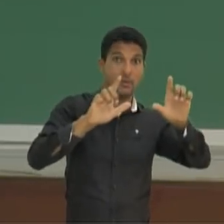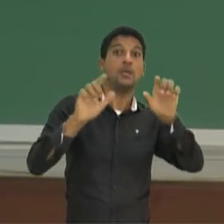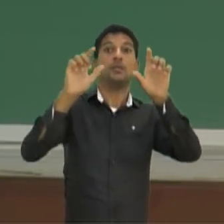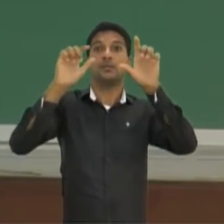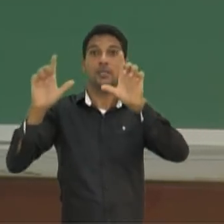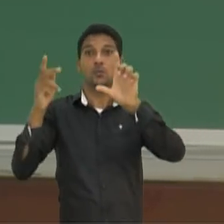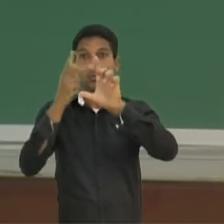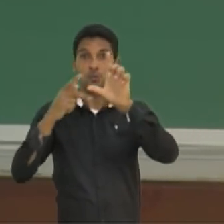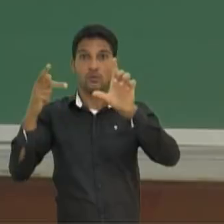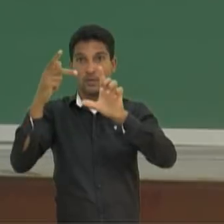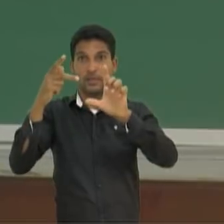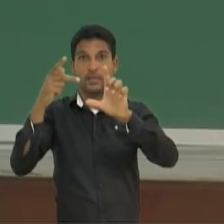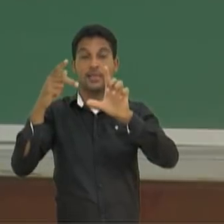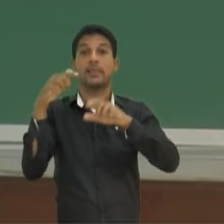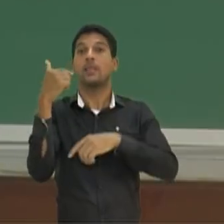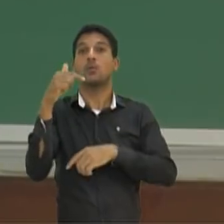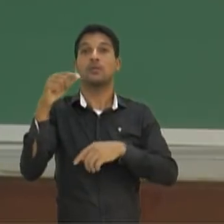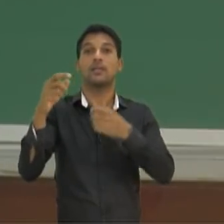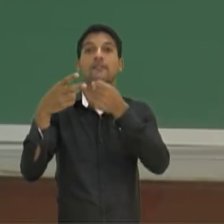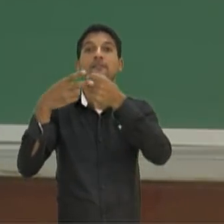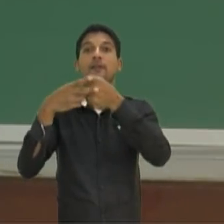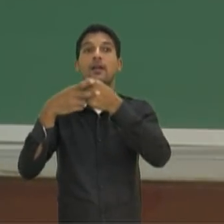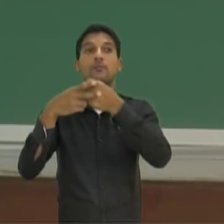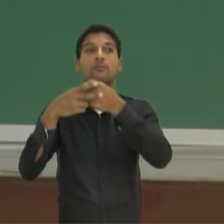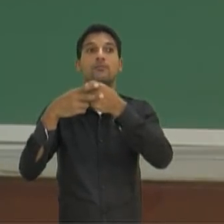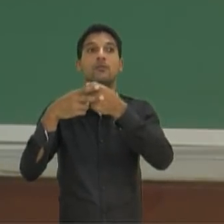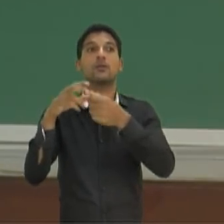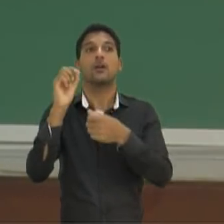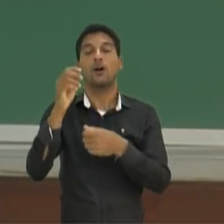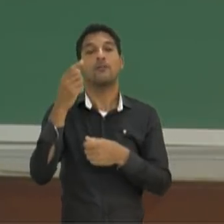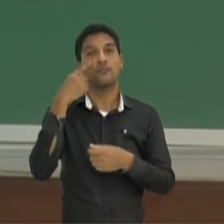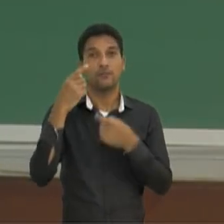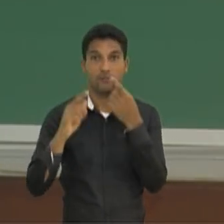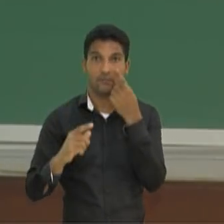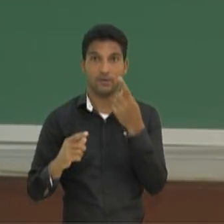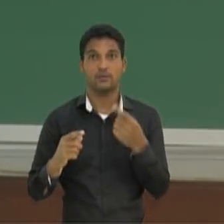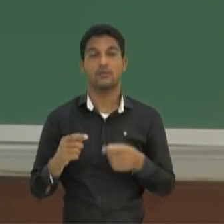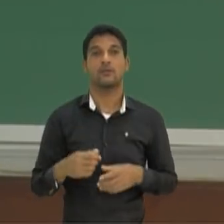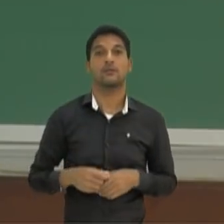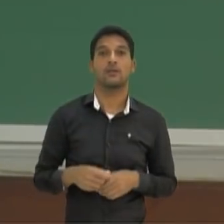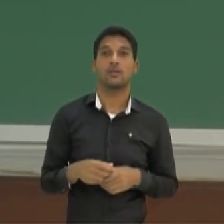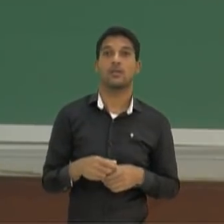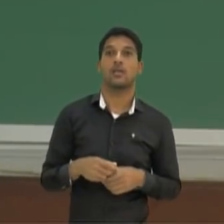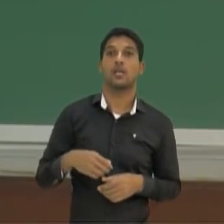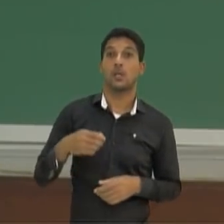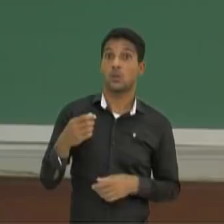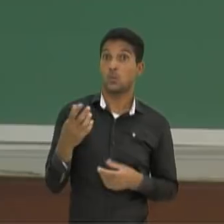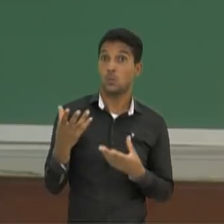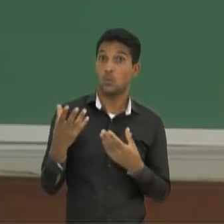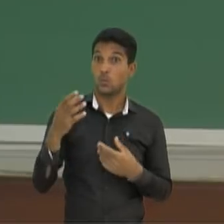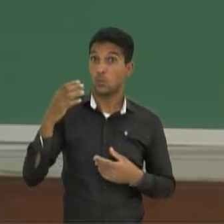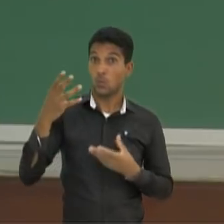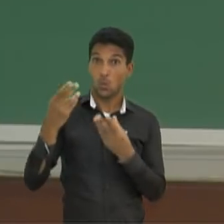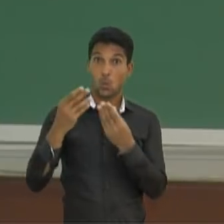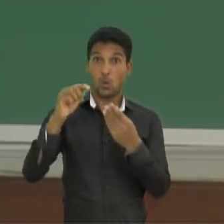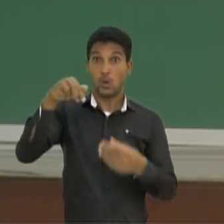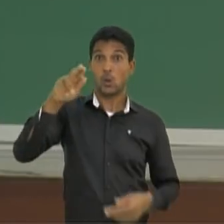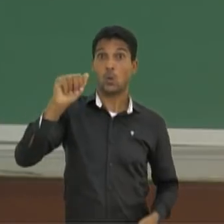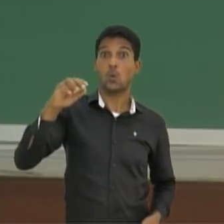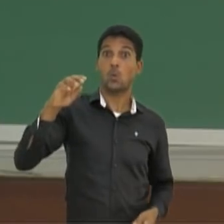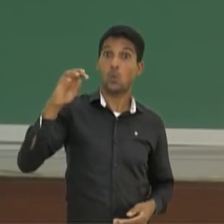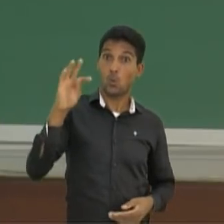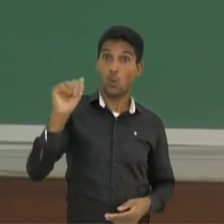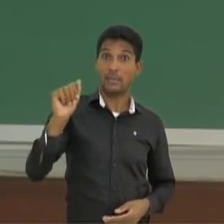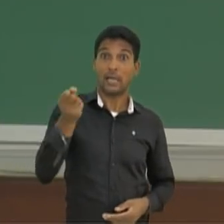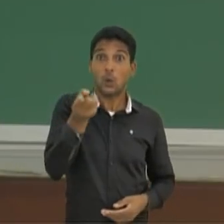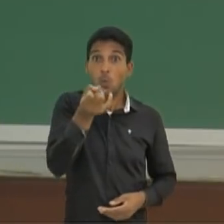a frase é, quanta ambição, John. Né? Então, nessa frase não tem verbo, não tem como eu conjugar quanta, eu quanto, tu quantas, ele